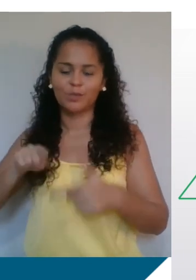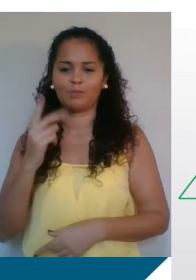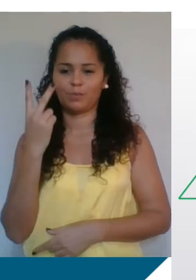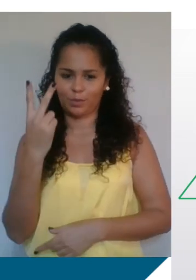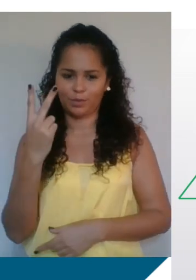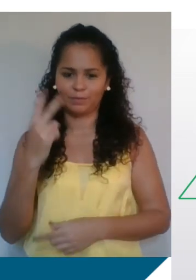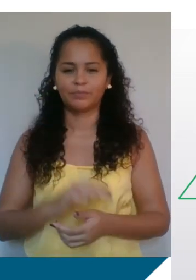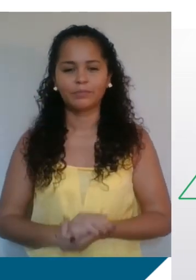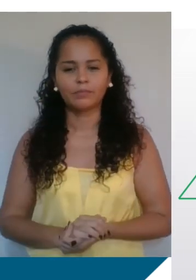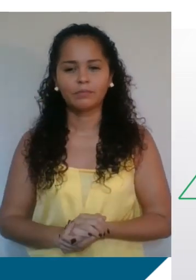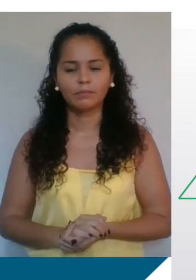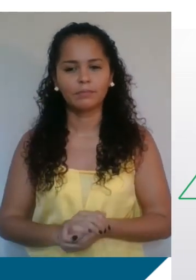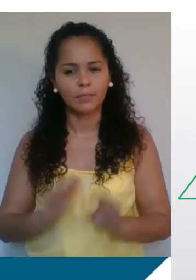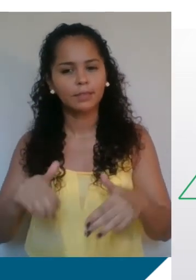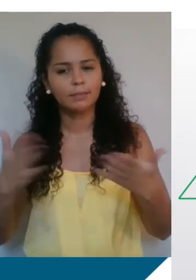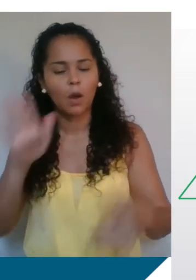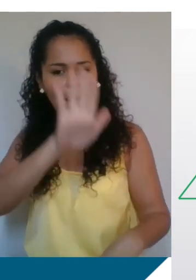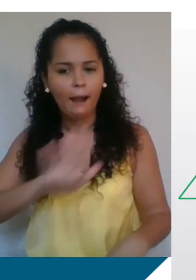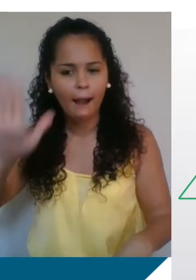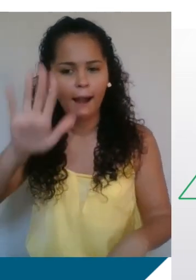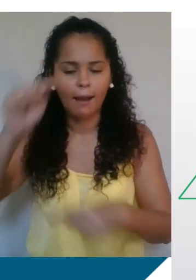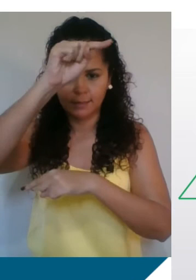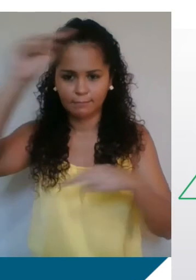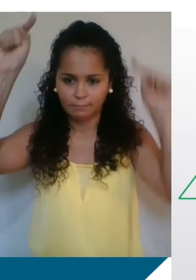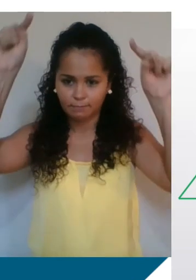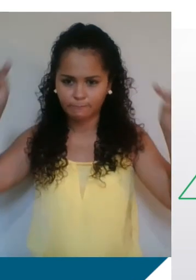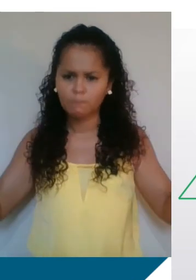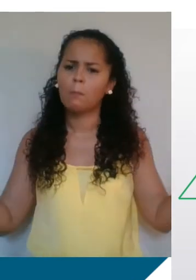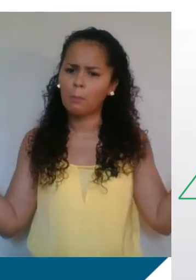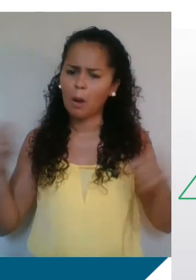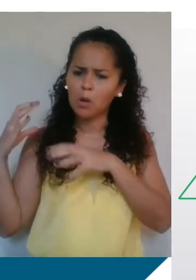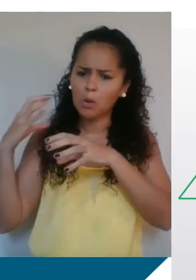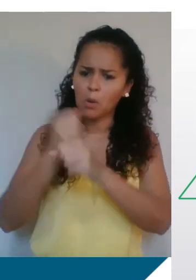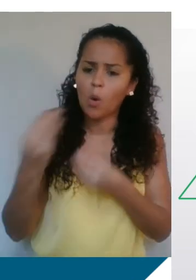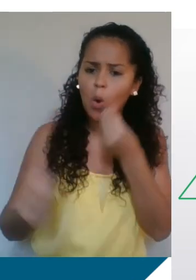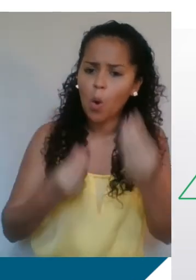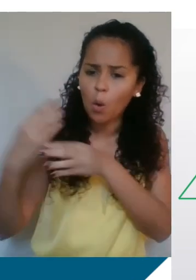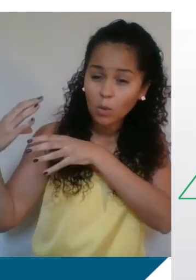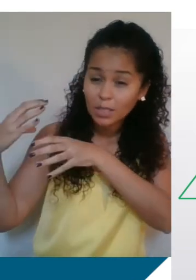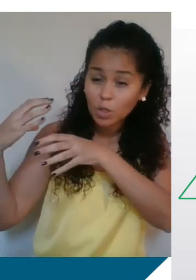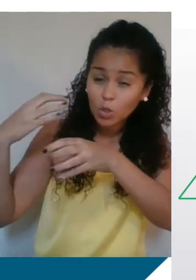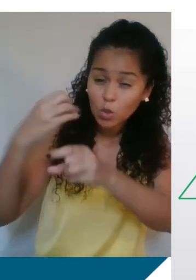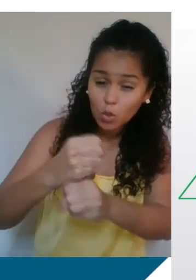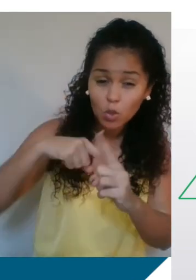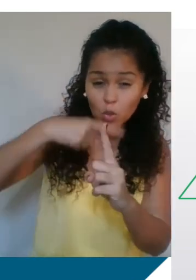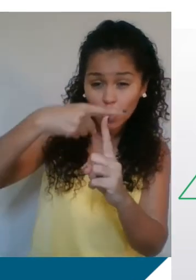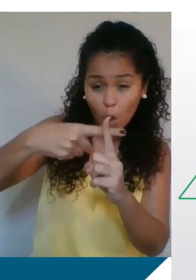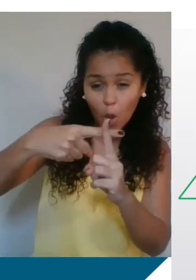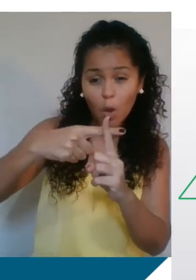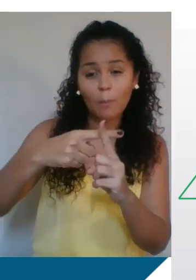Sim, a área do nosso trapézio pode ser calculada como a soma das medidas das bases maior e